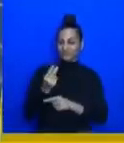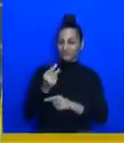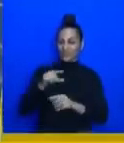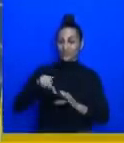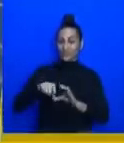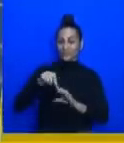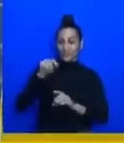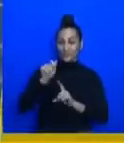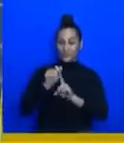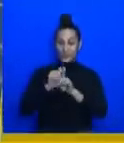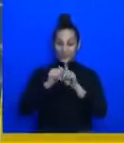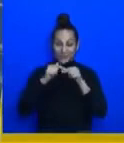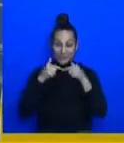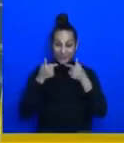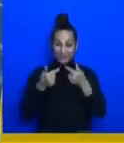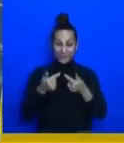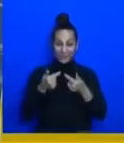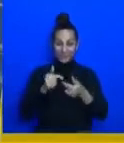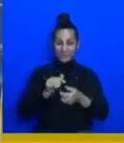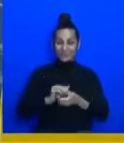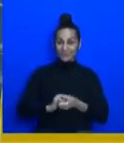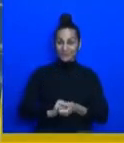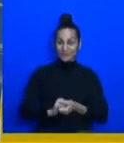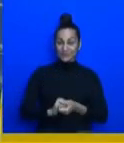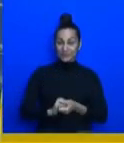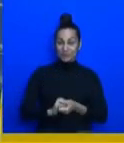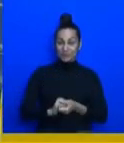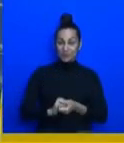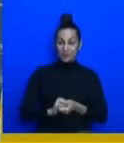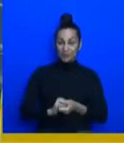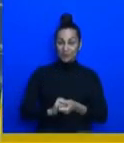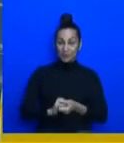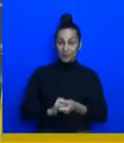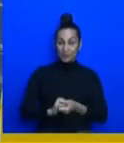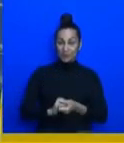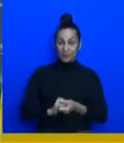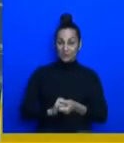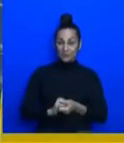12. Sorteio do mês da sorte.